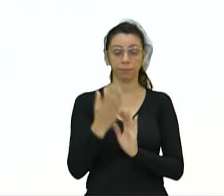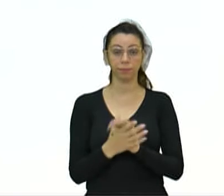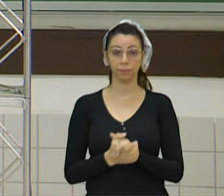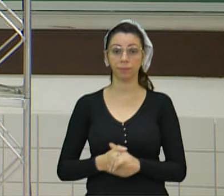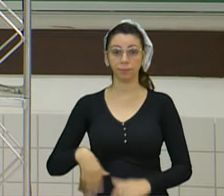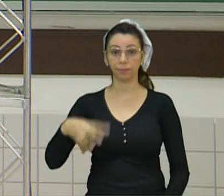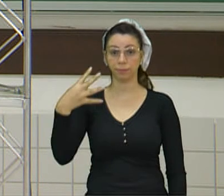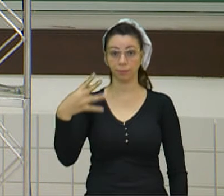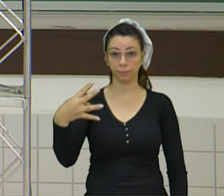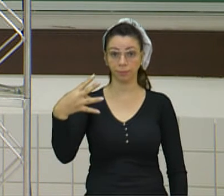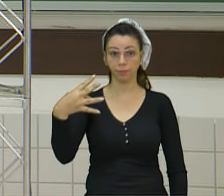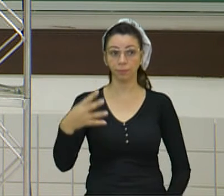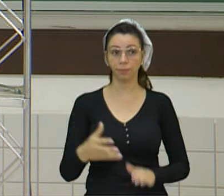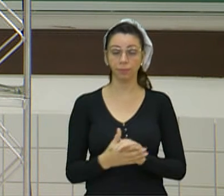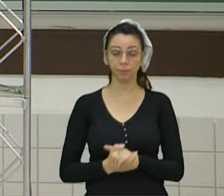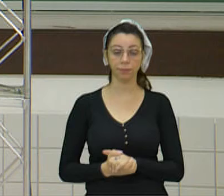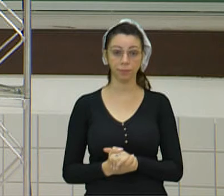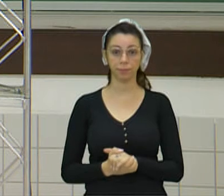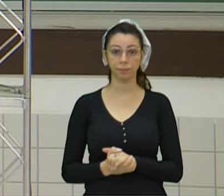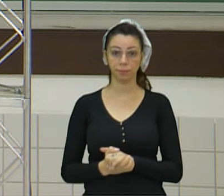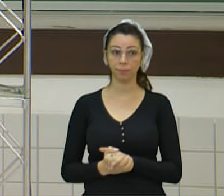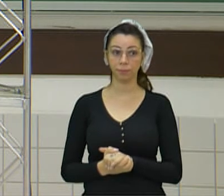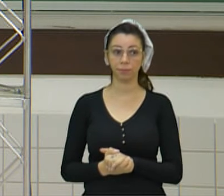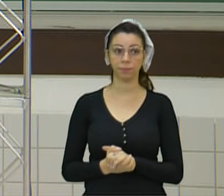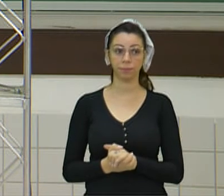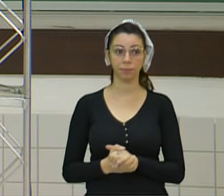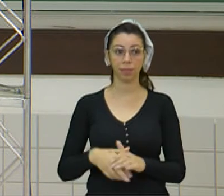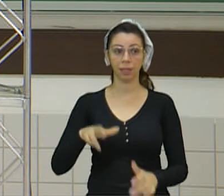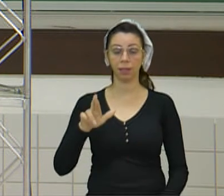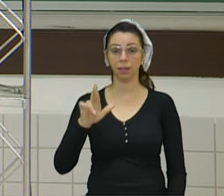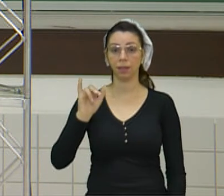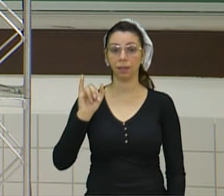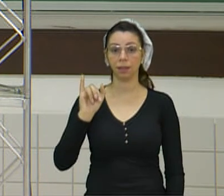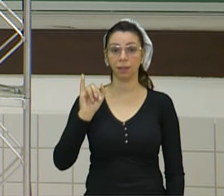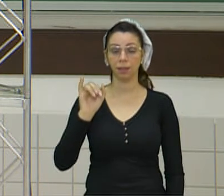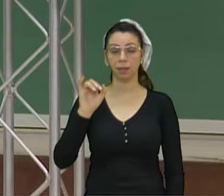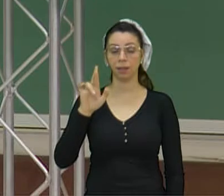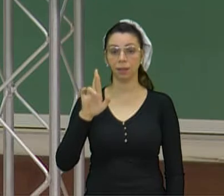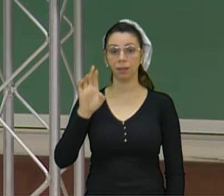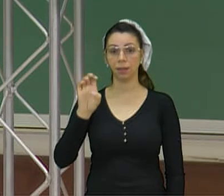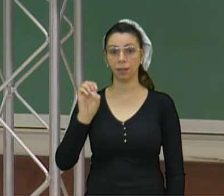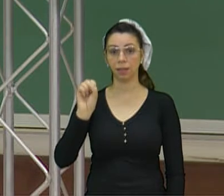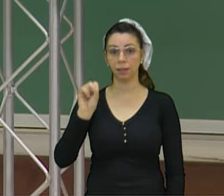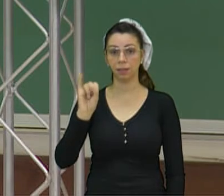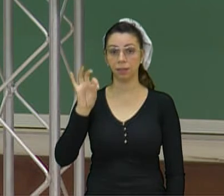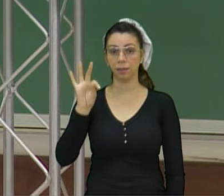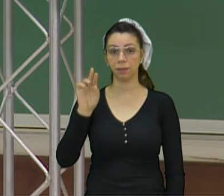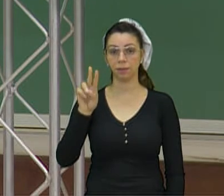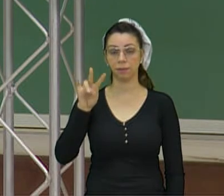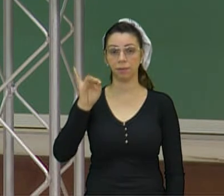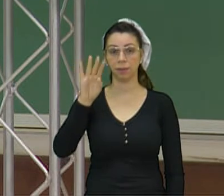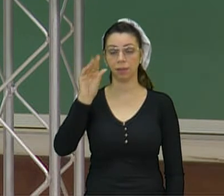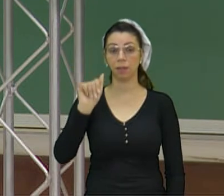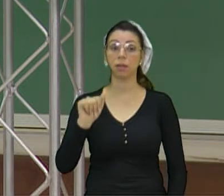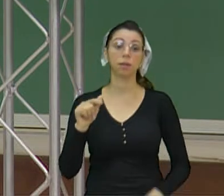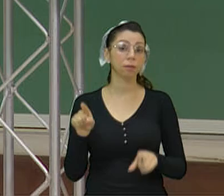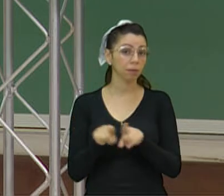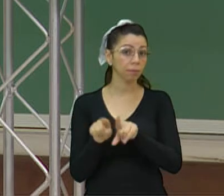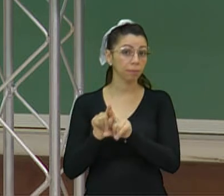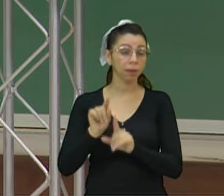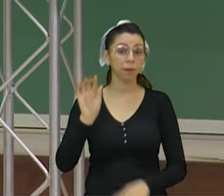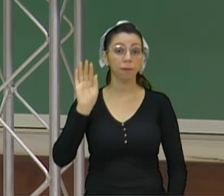4. A resistividade é uma grandeza adimensional. Essa está incorreta porque ela possui